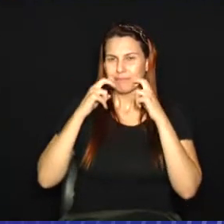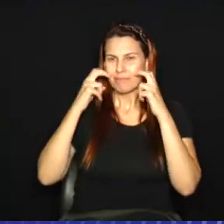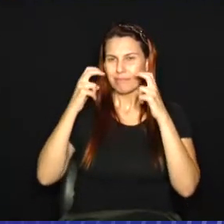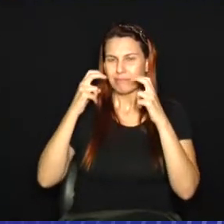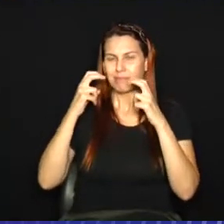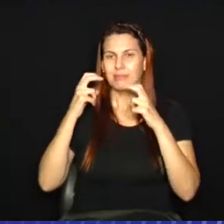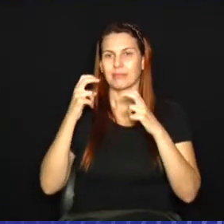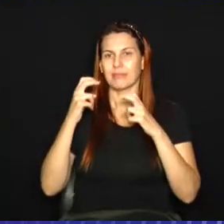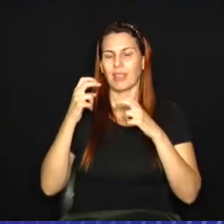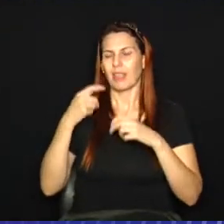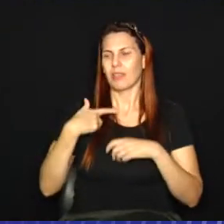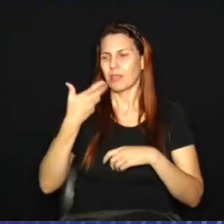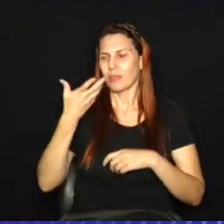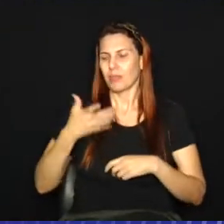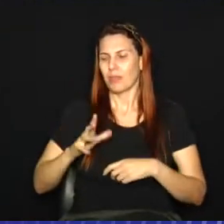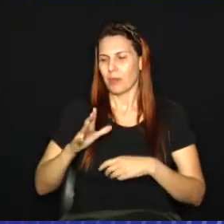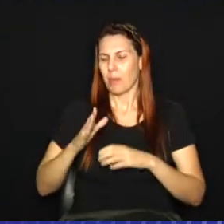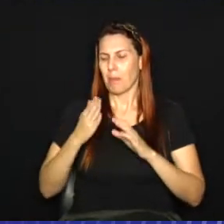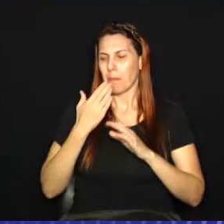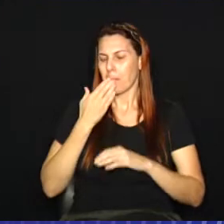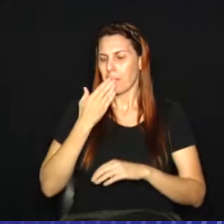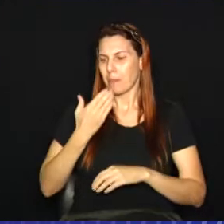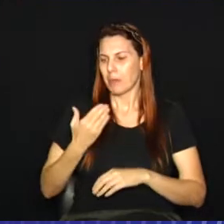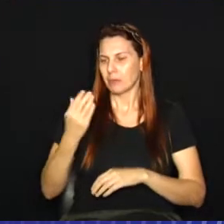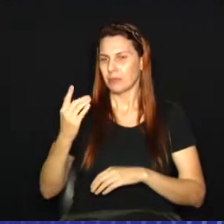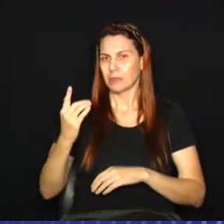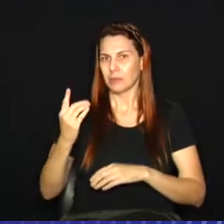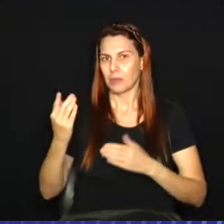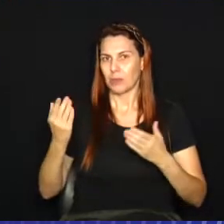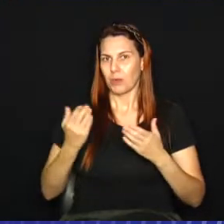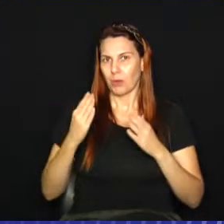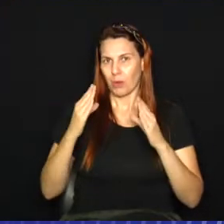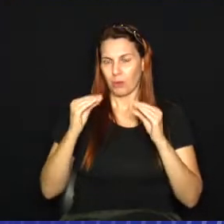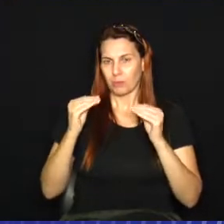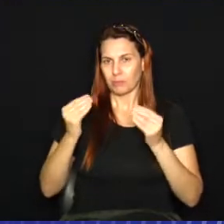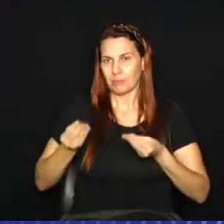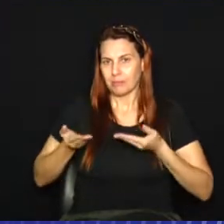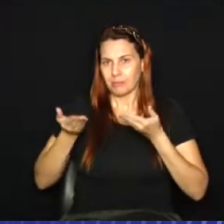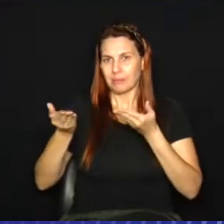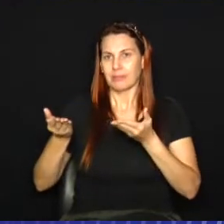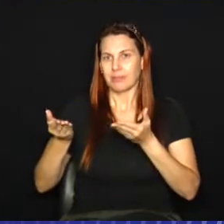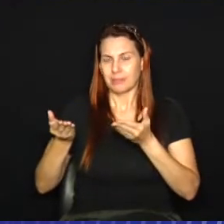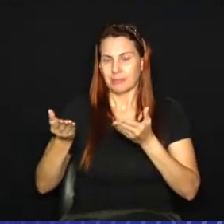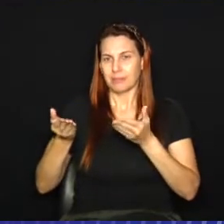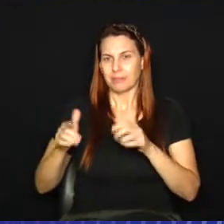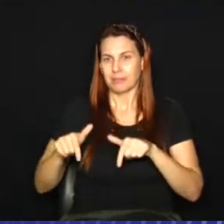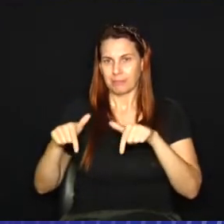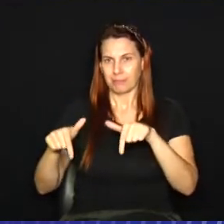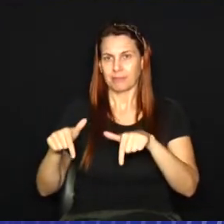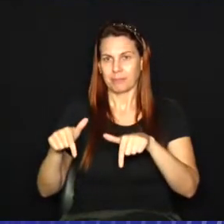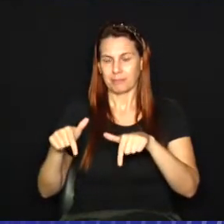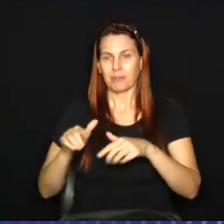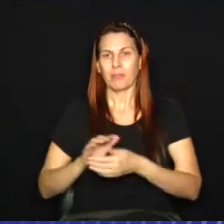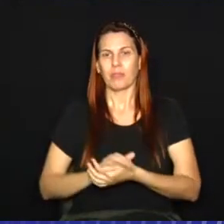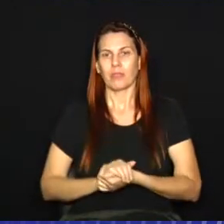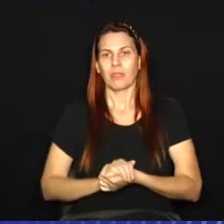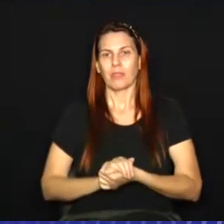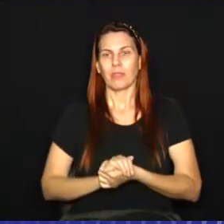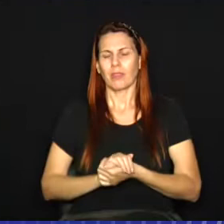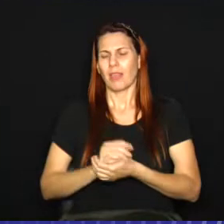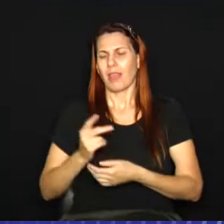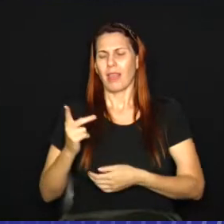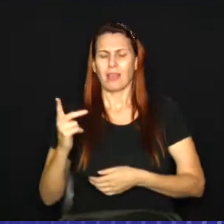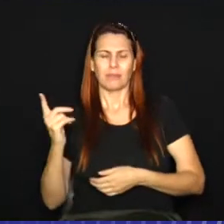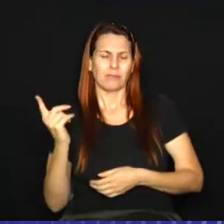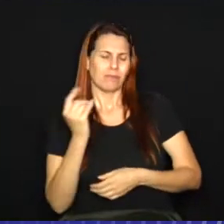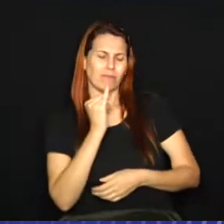que eu pudesse propor, ou que eu propusesse essa honraria. Ele, não, eu não